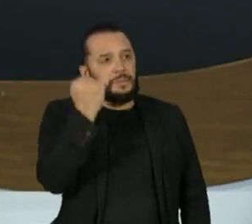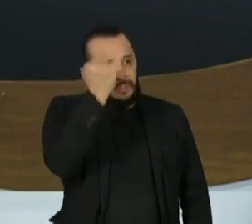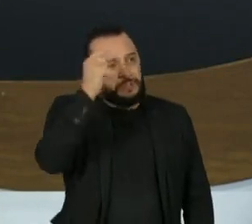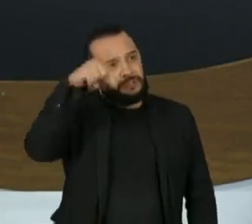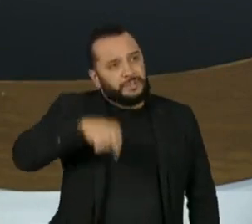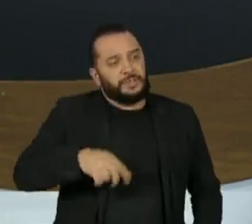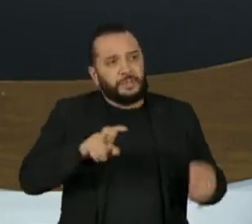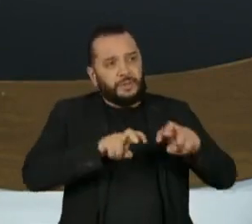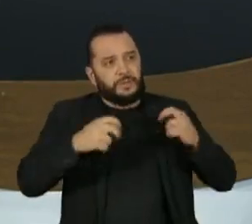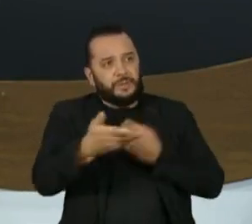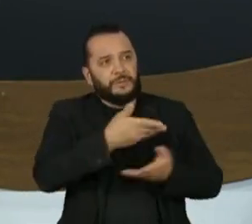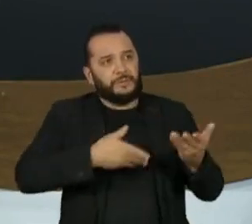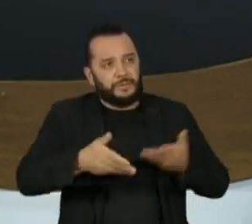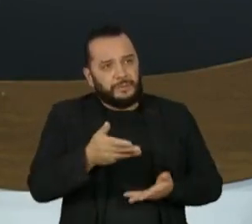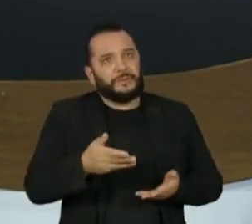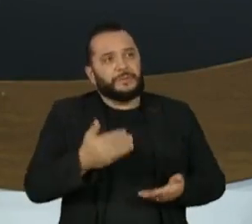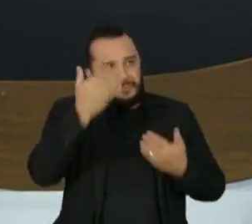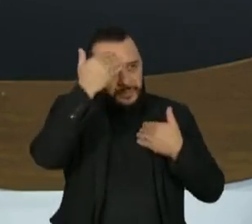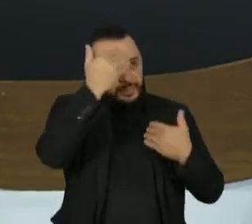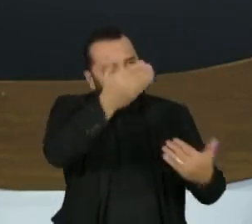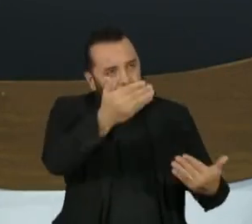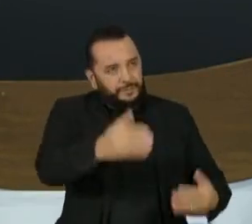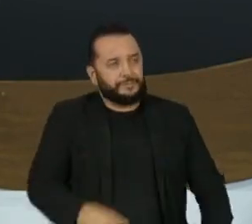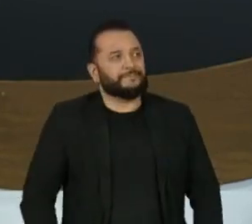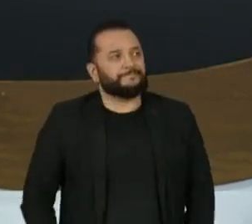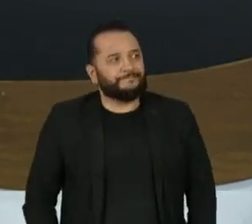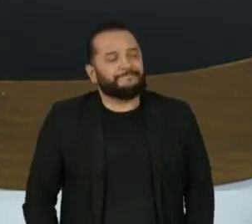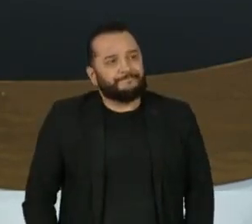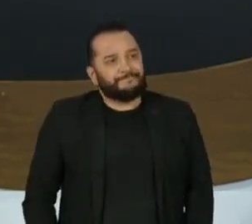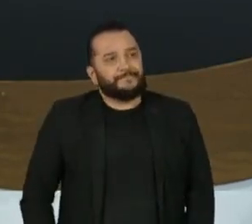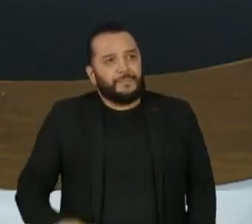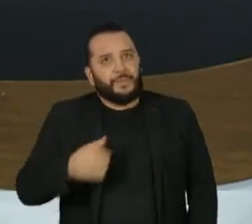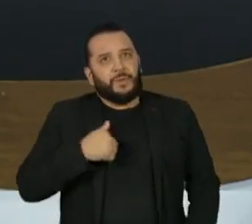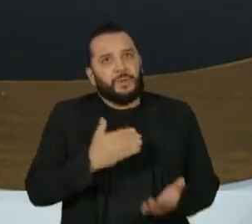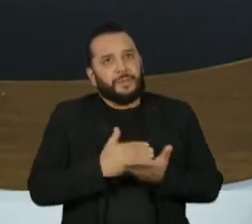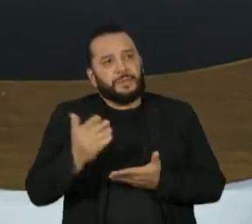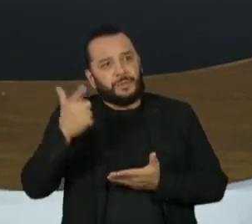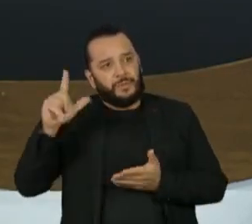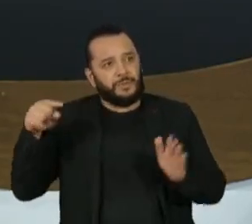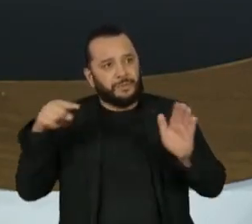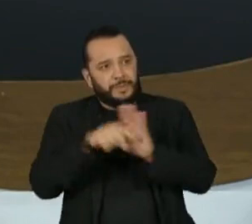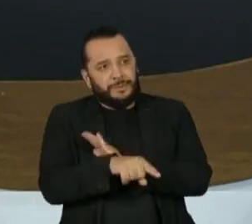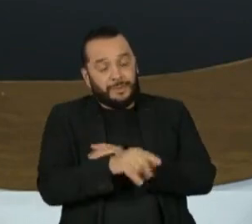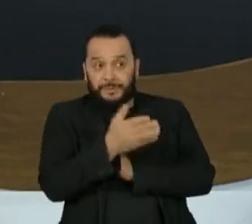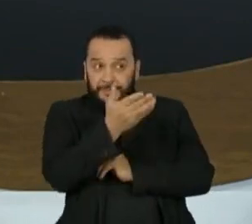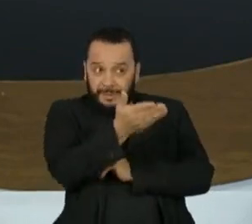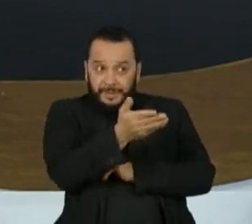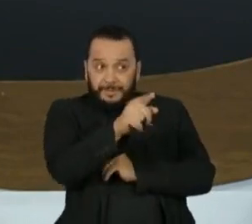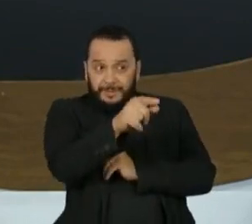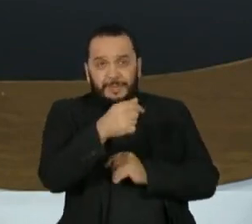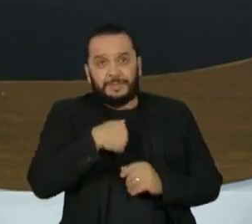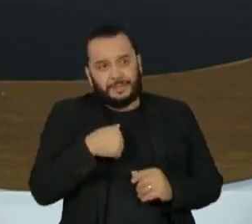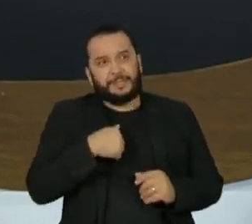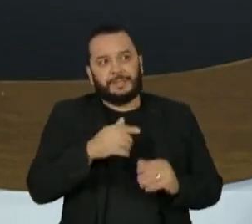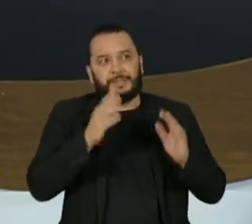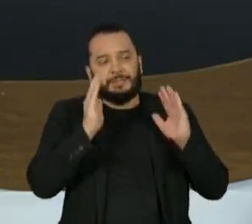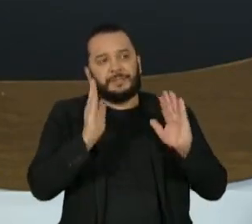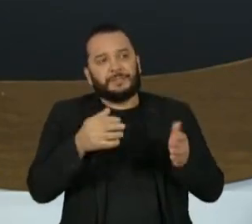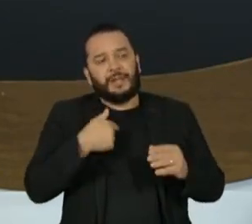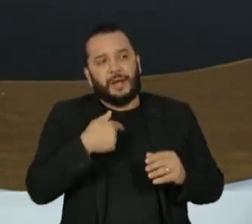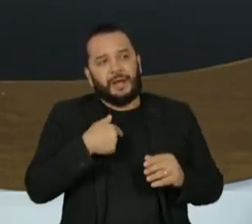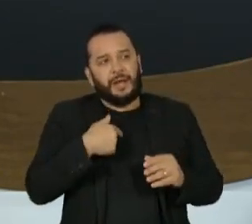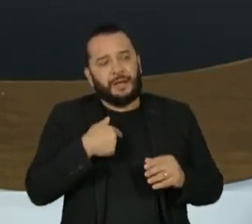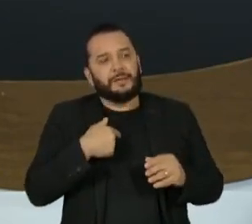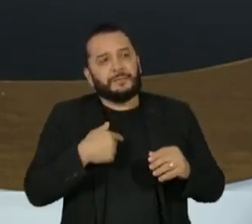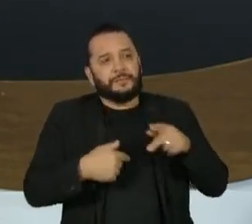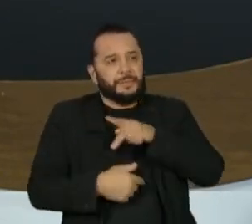pelo programa, é algo que eu prezo bastante. Obrigada. Eu ia começar por outra pergunta, mas a senhora foi coincidentemente mencionada